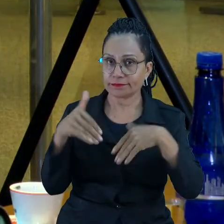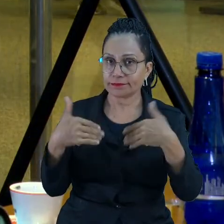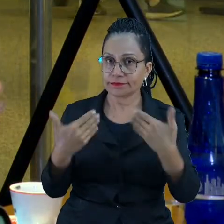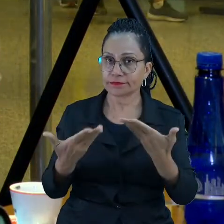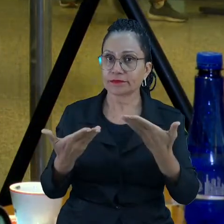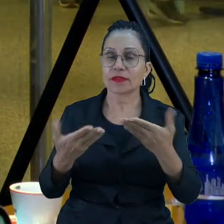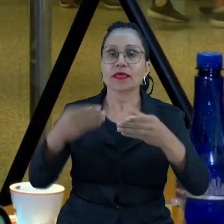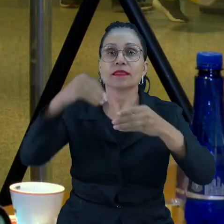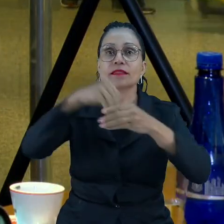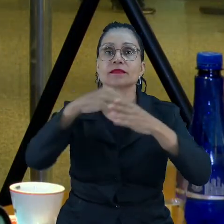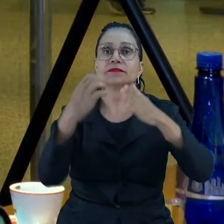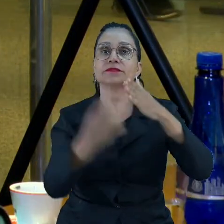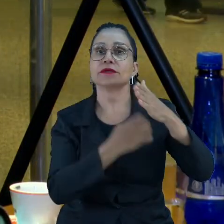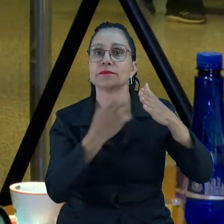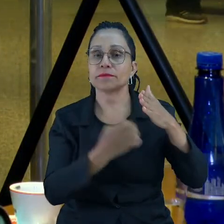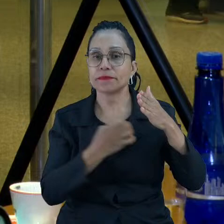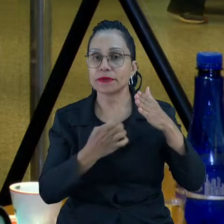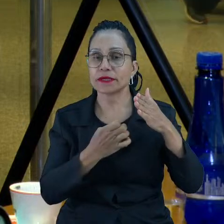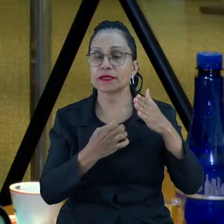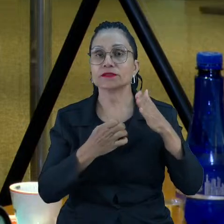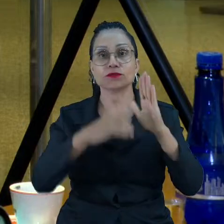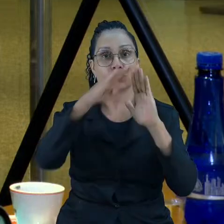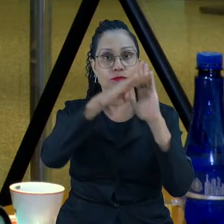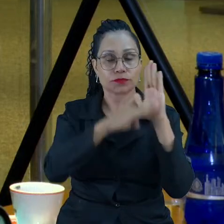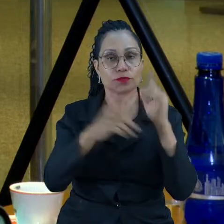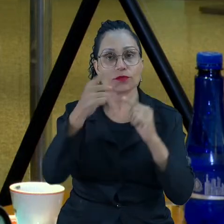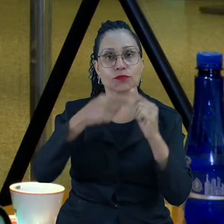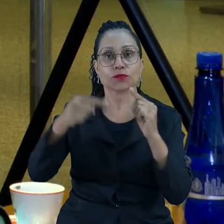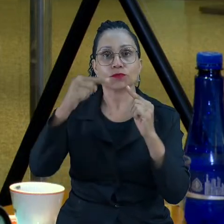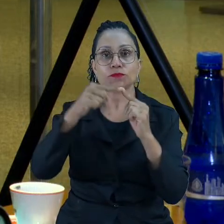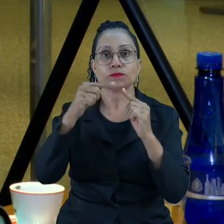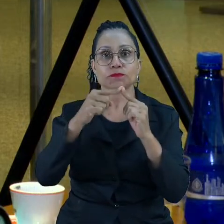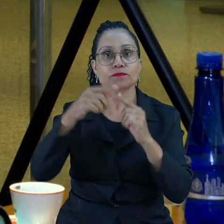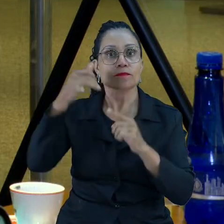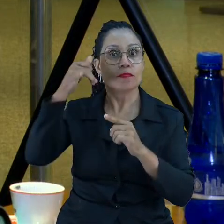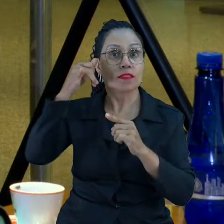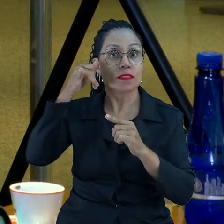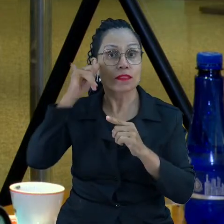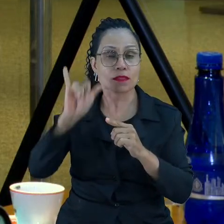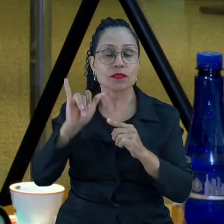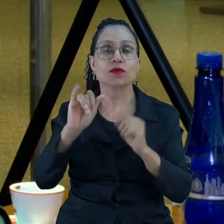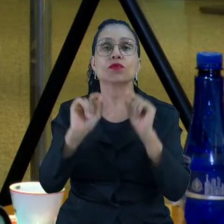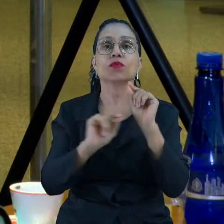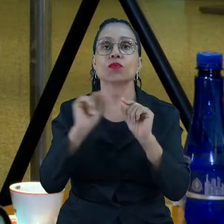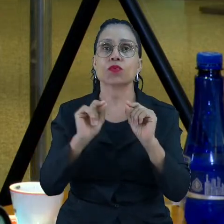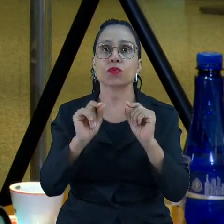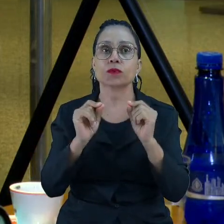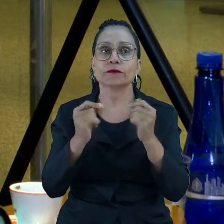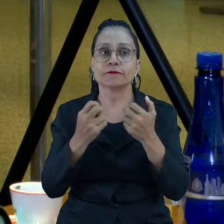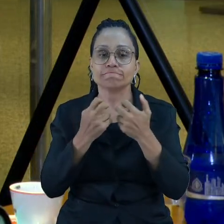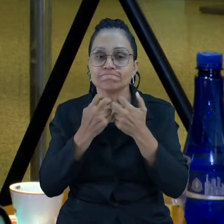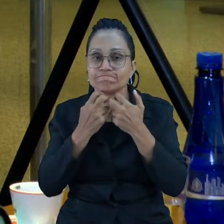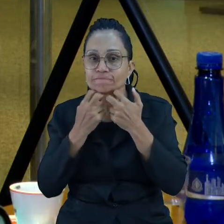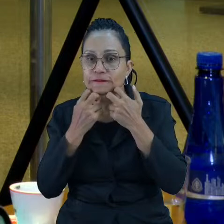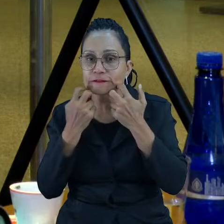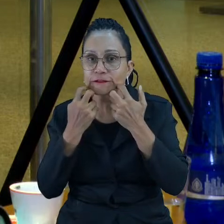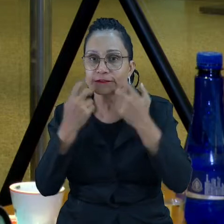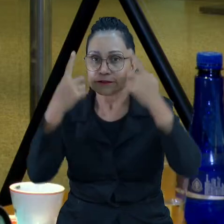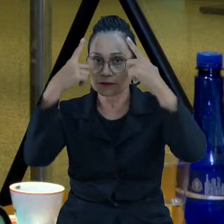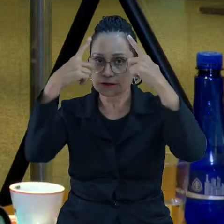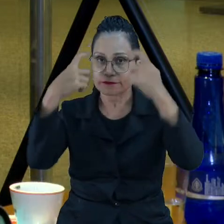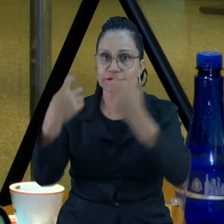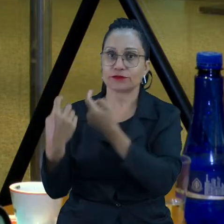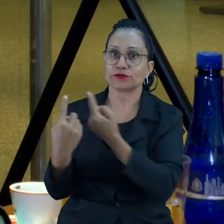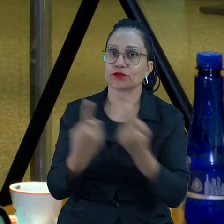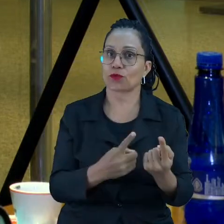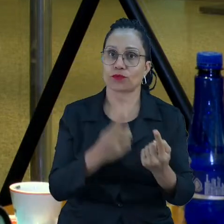estabelecimentos comerciais. O protocolo tem um objetivo, que é prevenir e evitar situações de constrangimento e violência contra